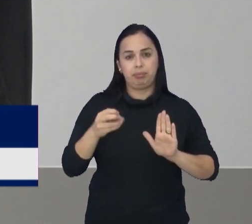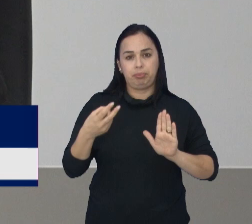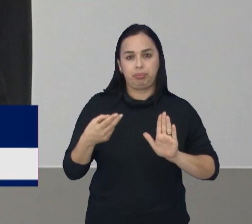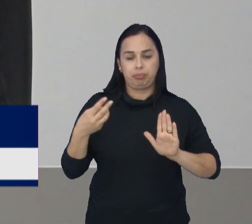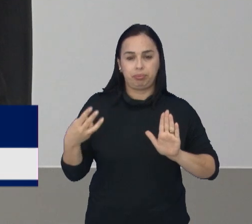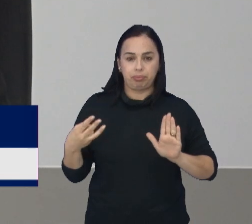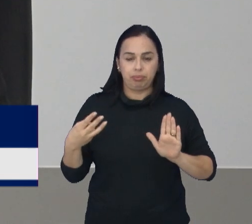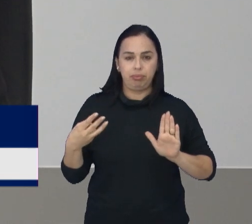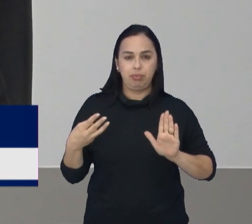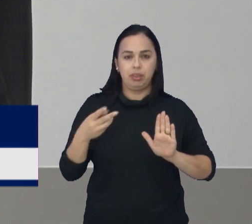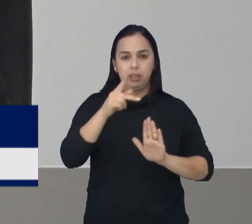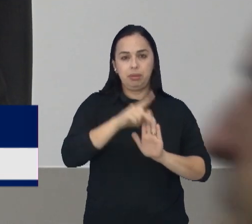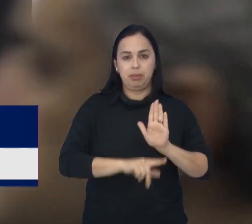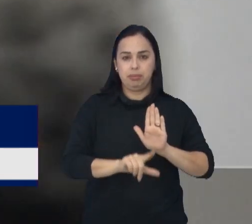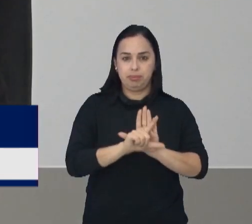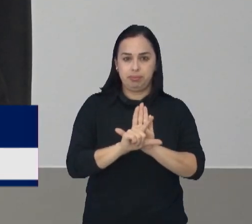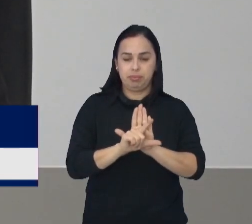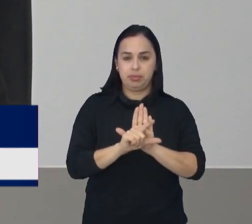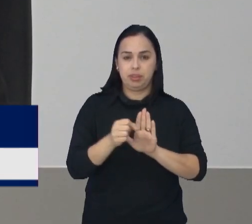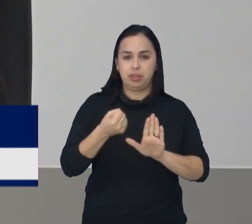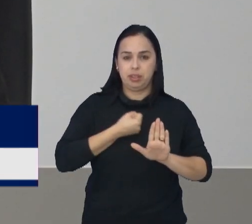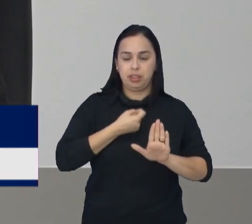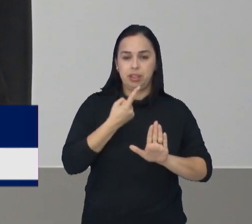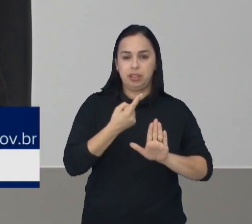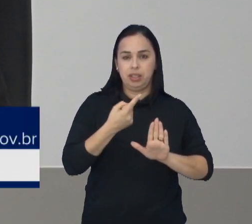3087/2023, projeto de lei número